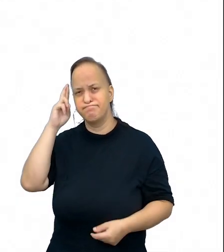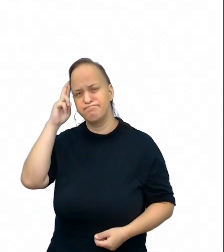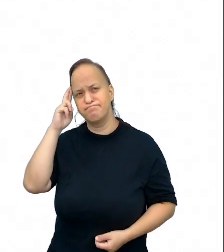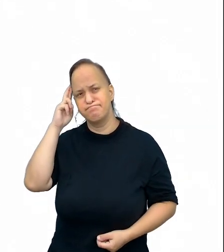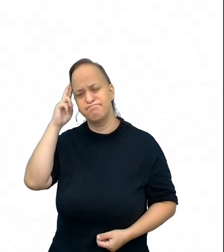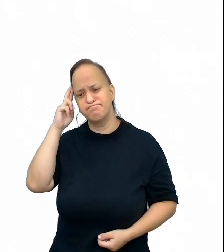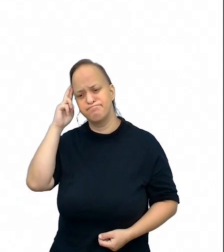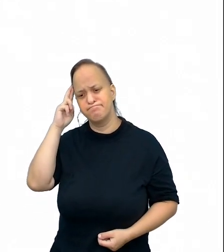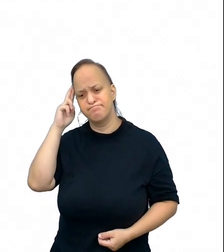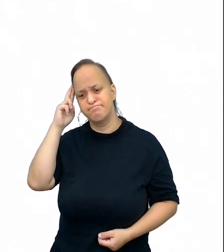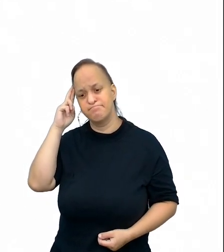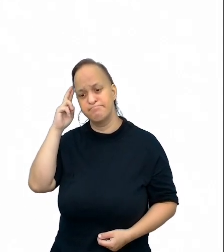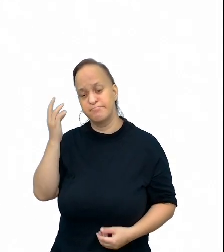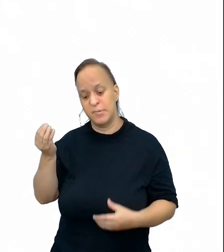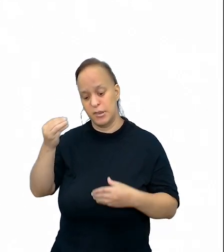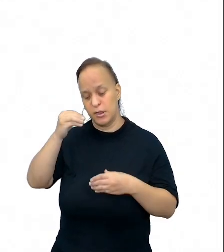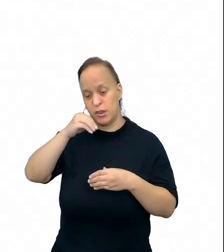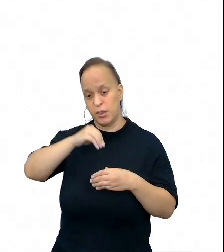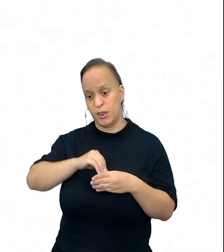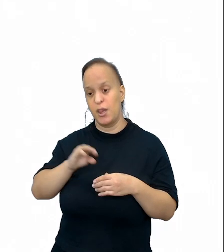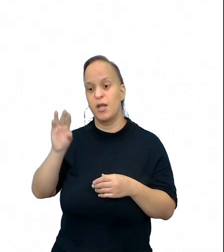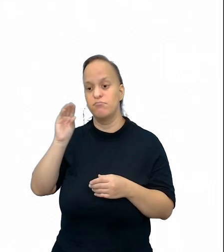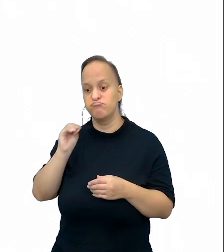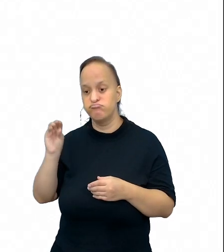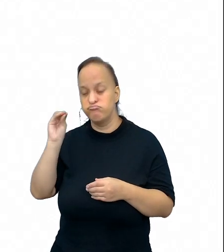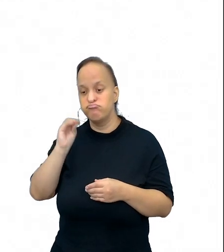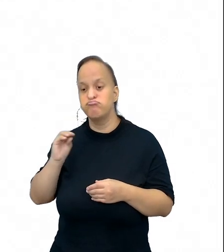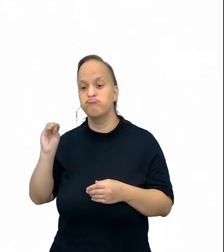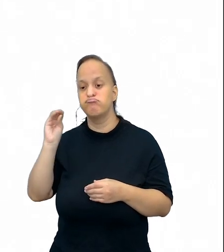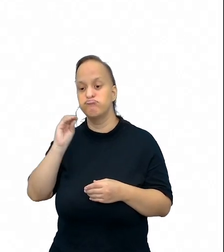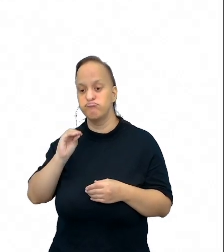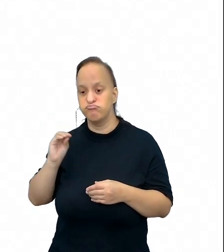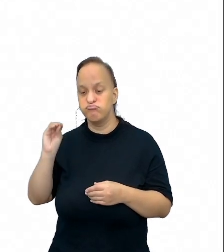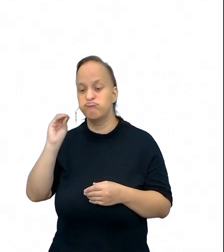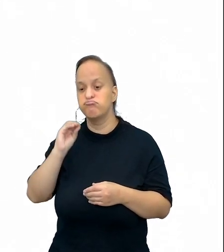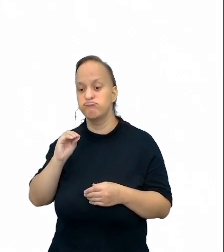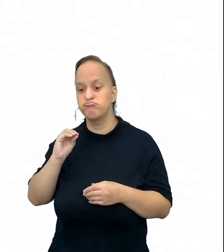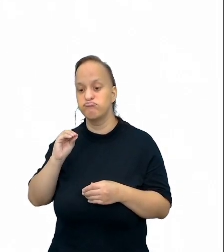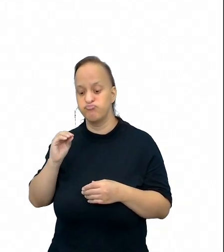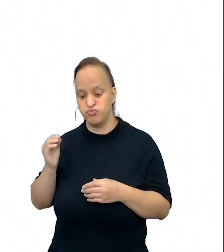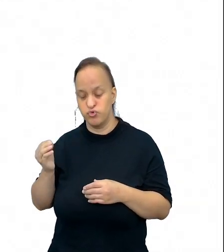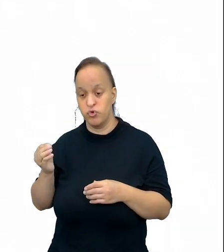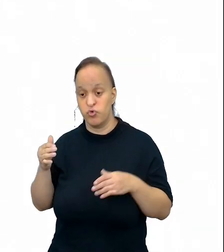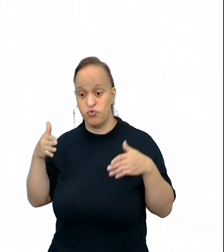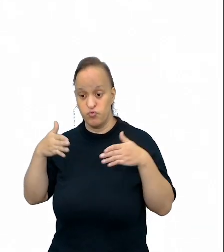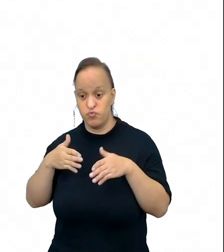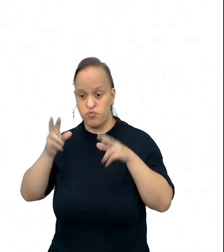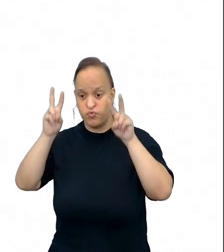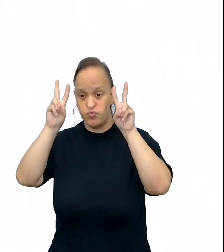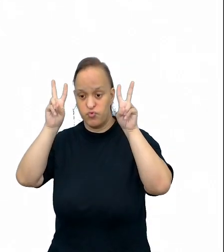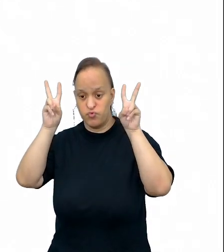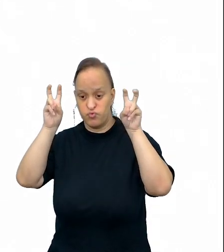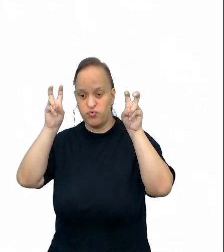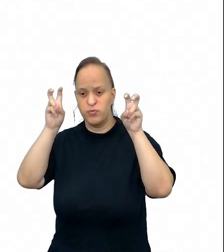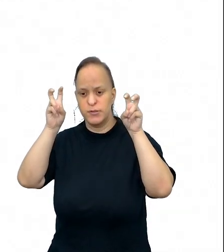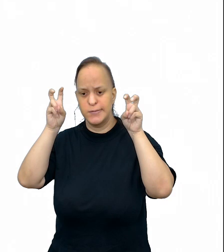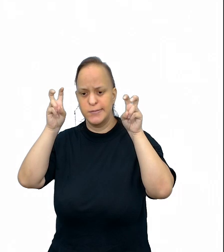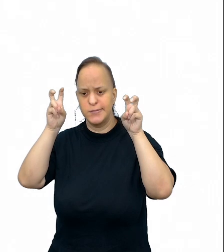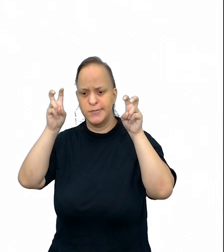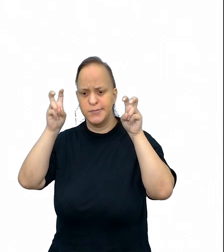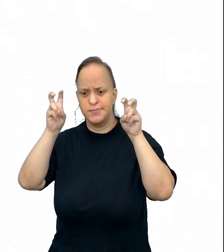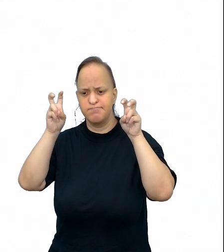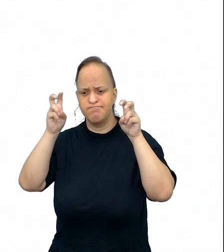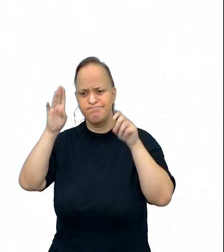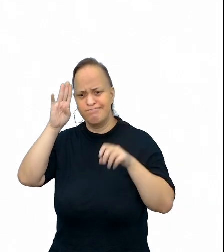na oralidade, que os estudantes vão verbalizar os pontos de vista sobre o tema, há sempre essa ideia de negociar, refutar argumentos